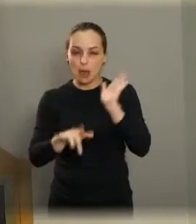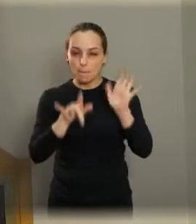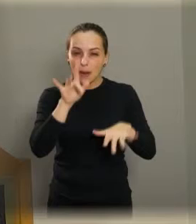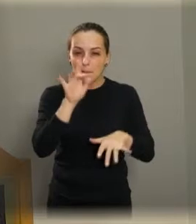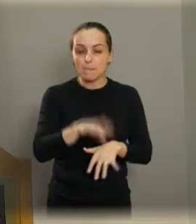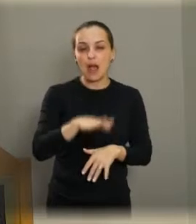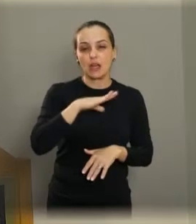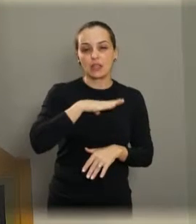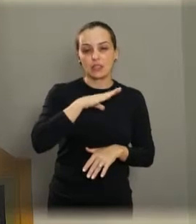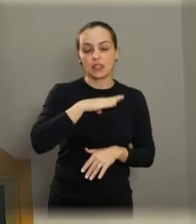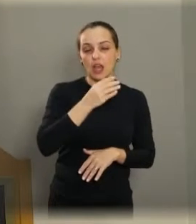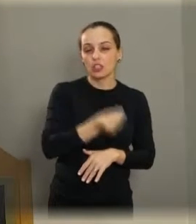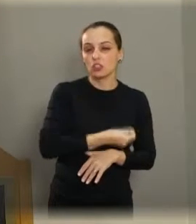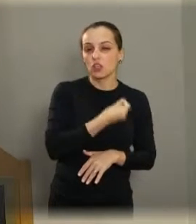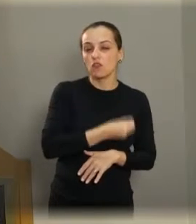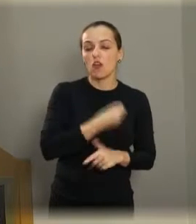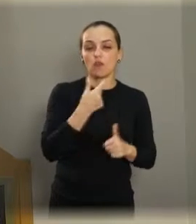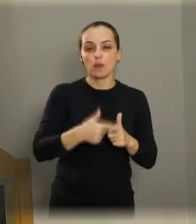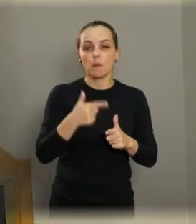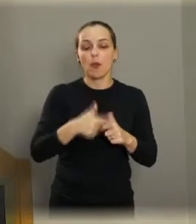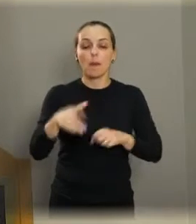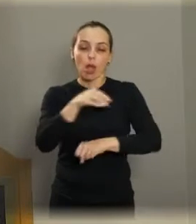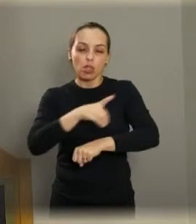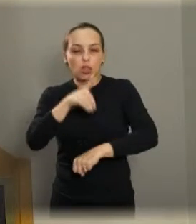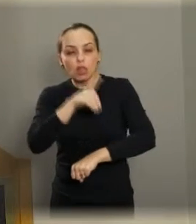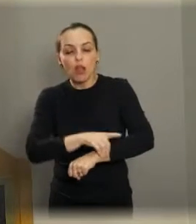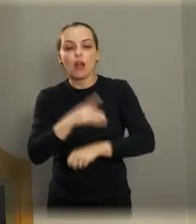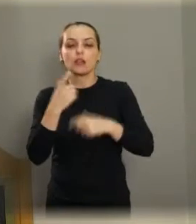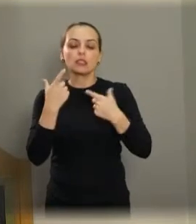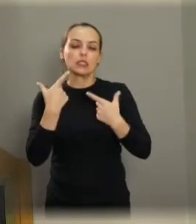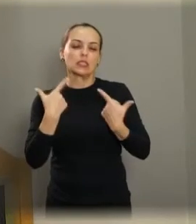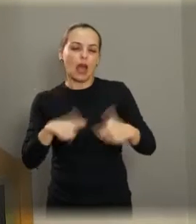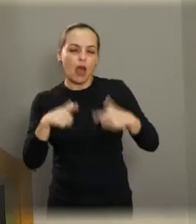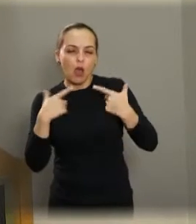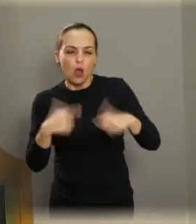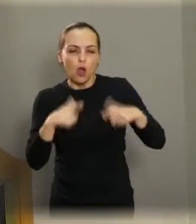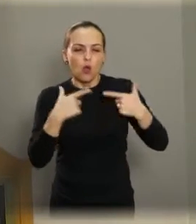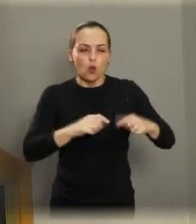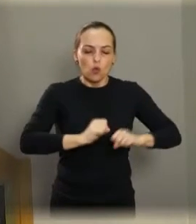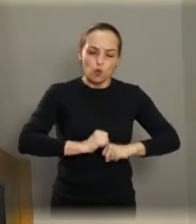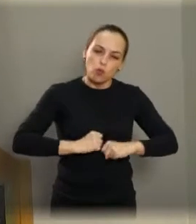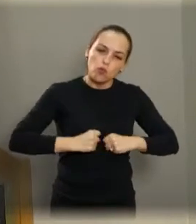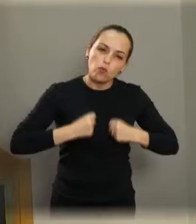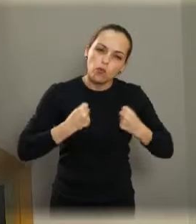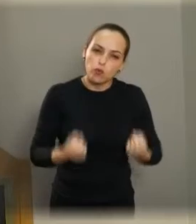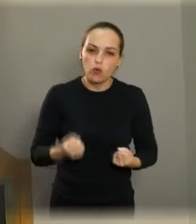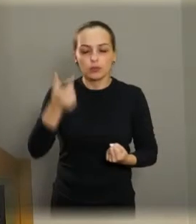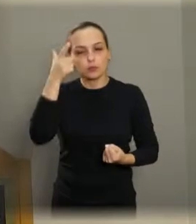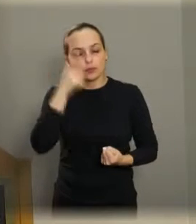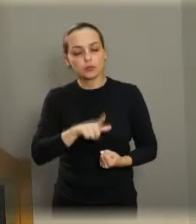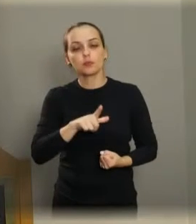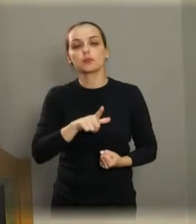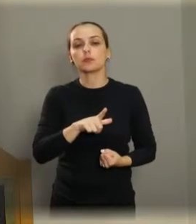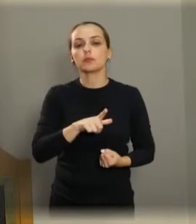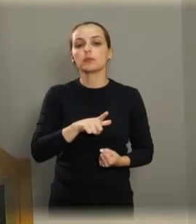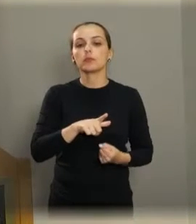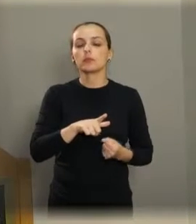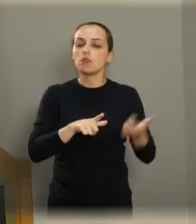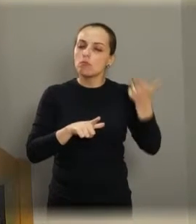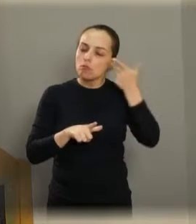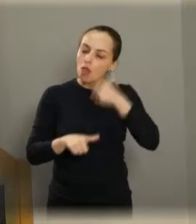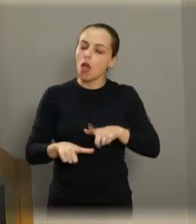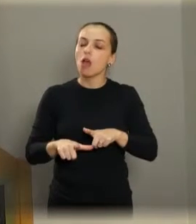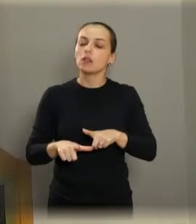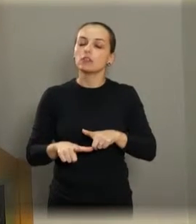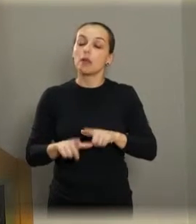vive uma epidemia de dengue que a gente tem é trabalhado nos esforçado muito para vencer e aí